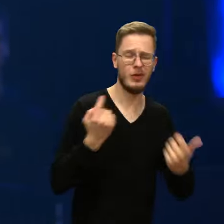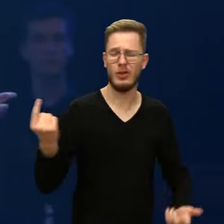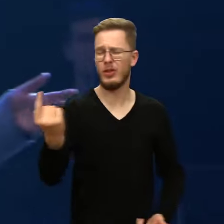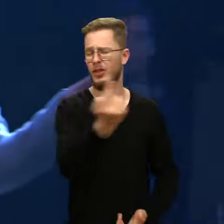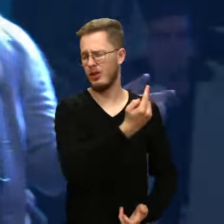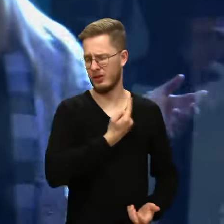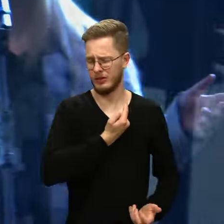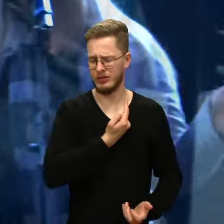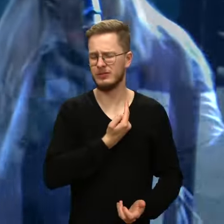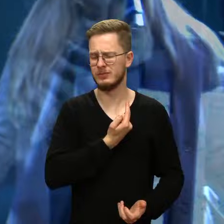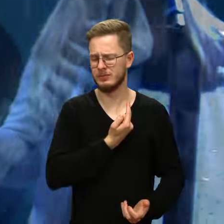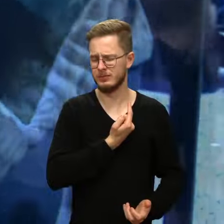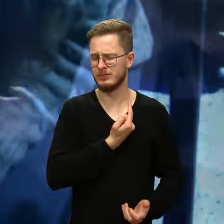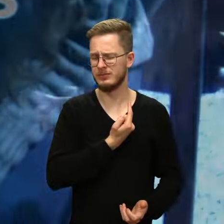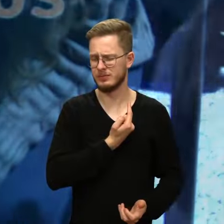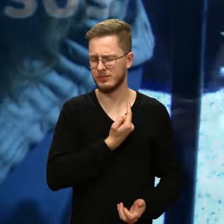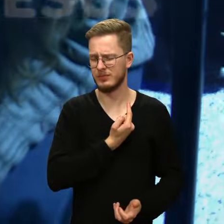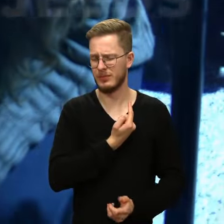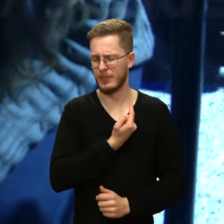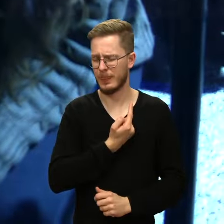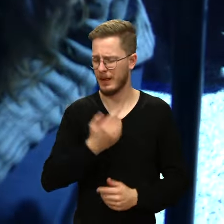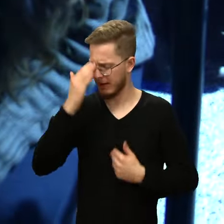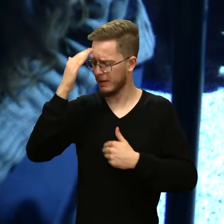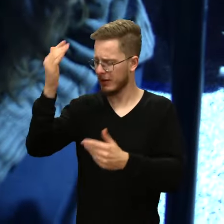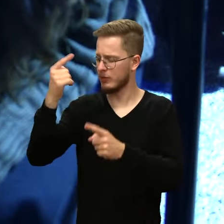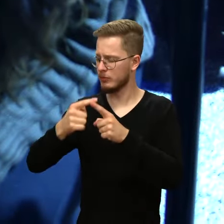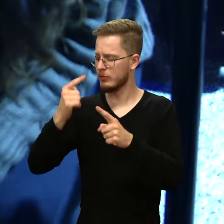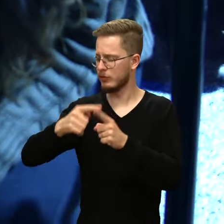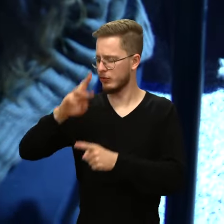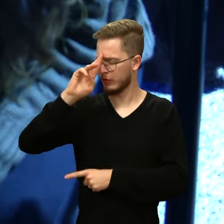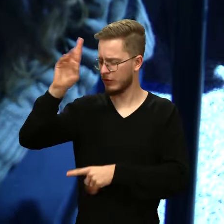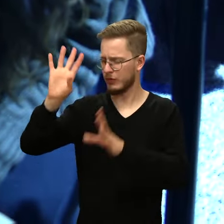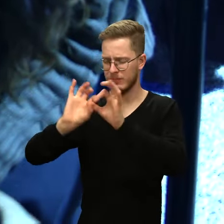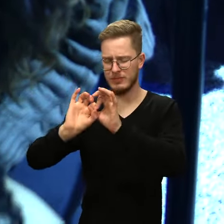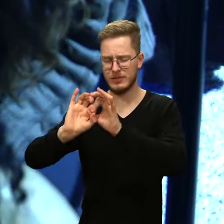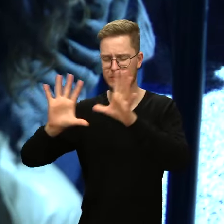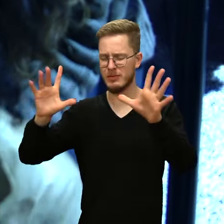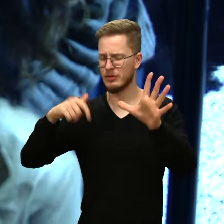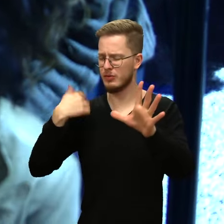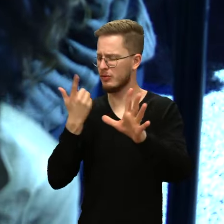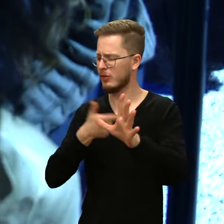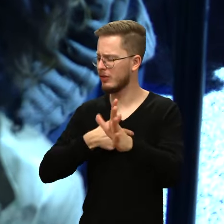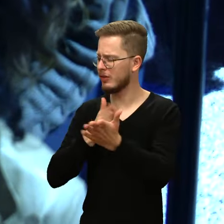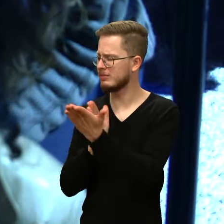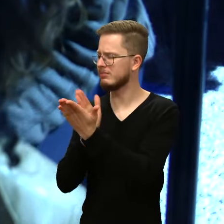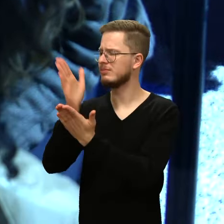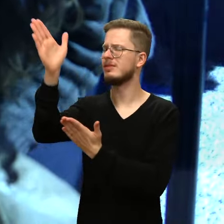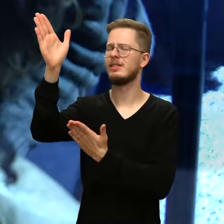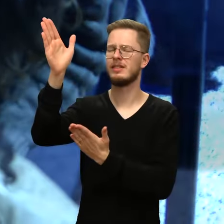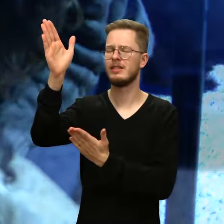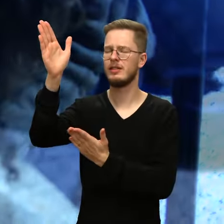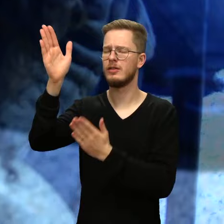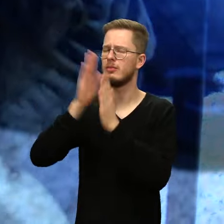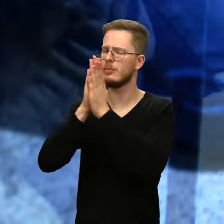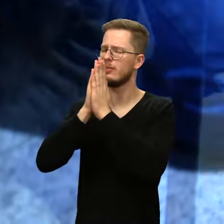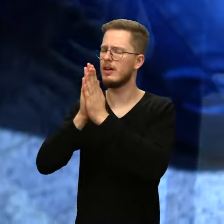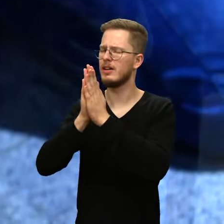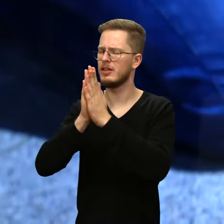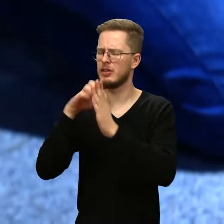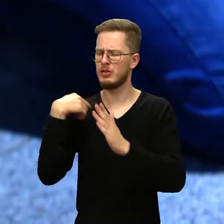Senhor nos deu todo acesso ao teu trono. Deus, tira os nossos olhos dessa terra